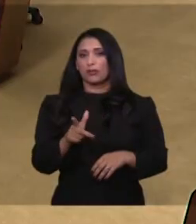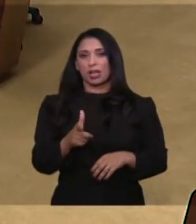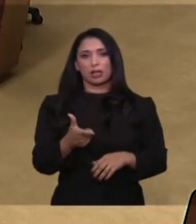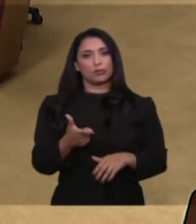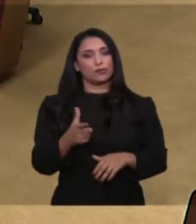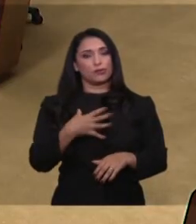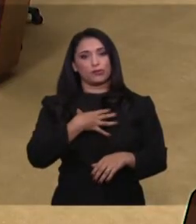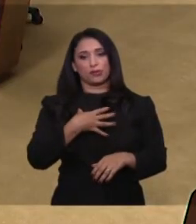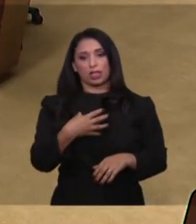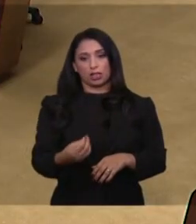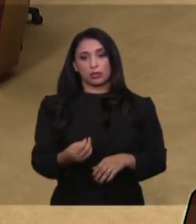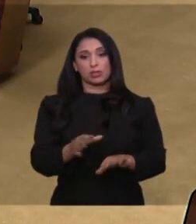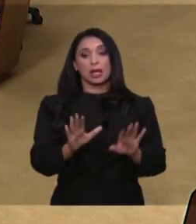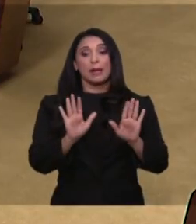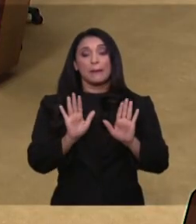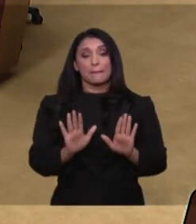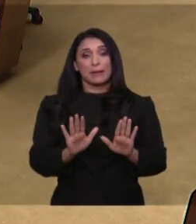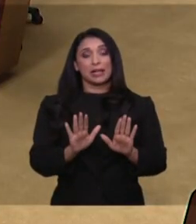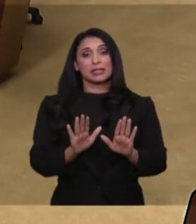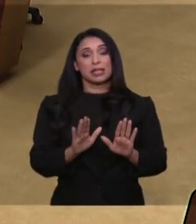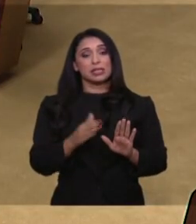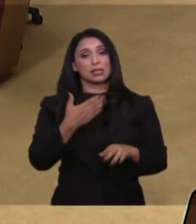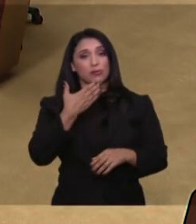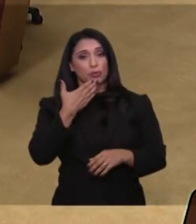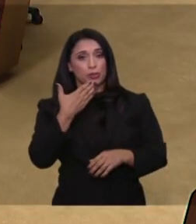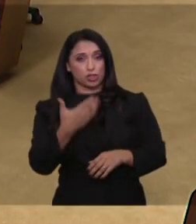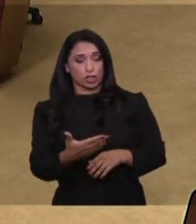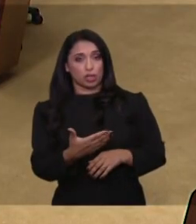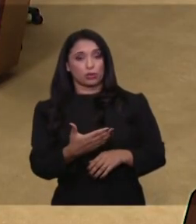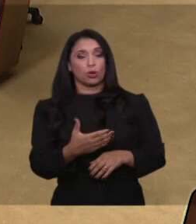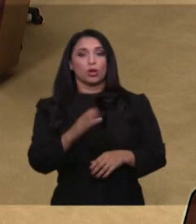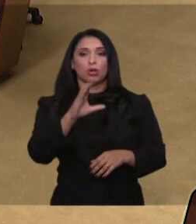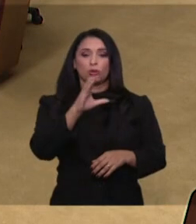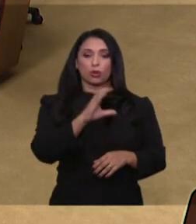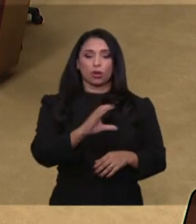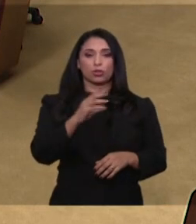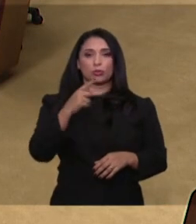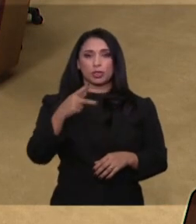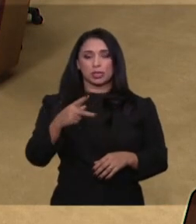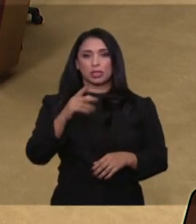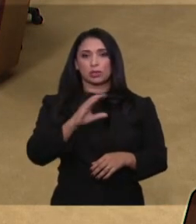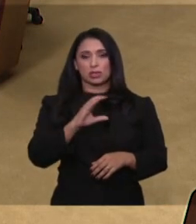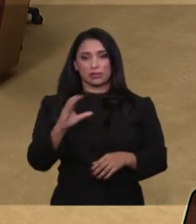e pede, nos termos do Código Civil, pede